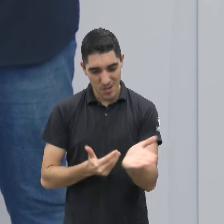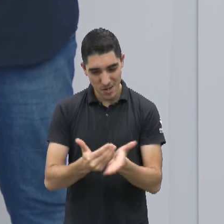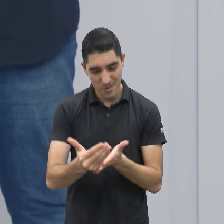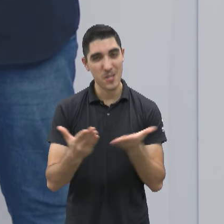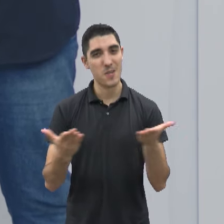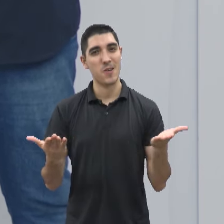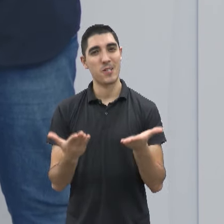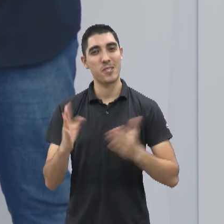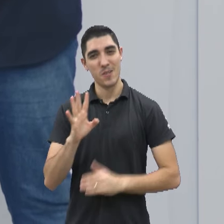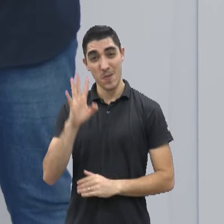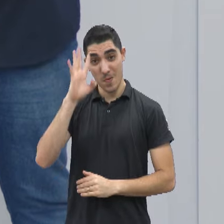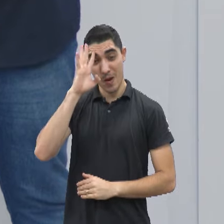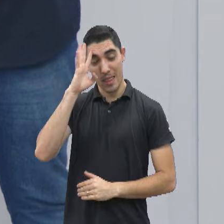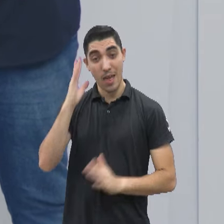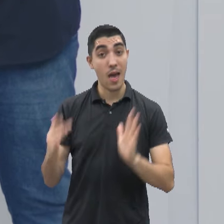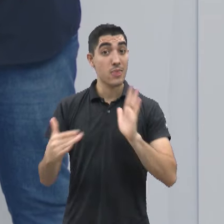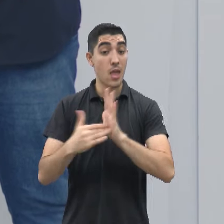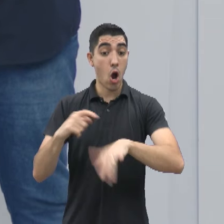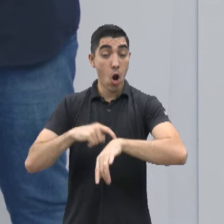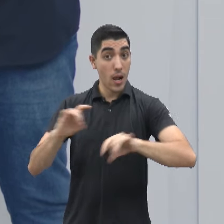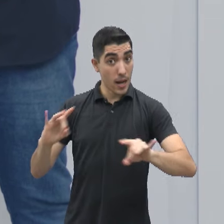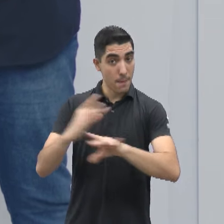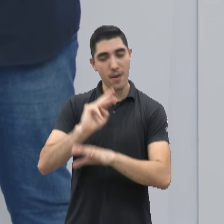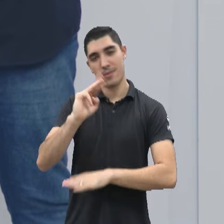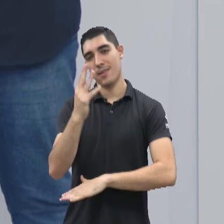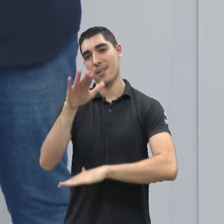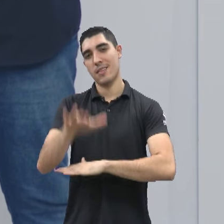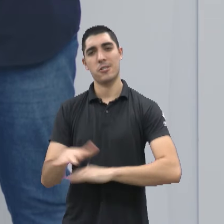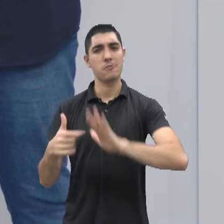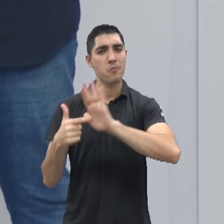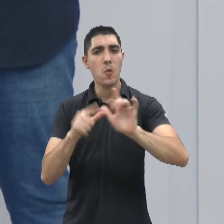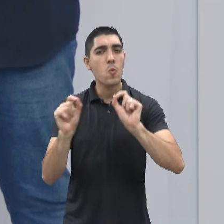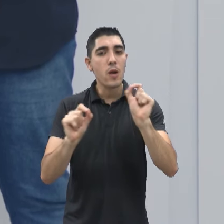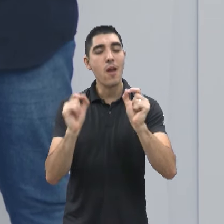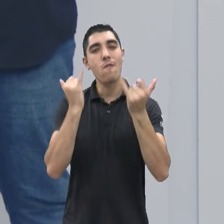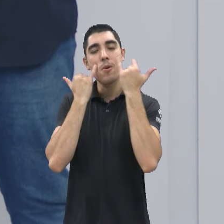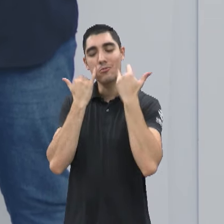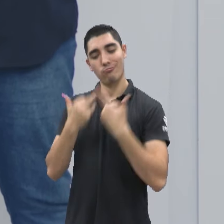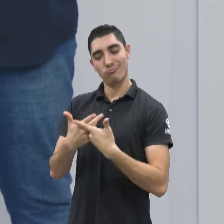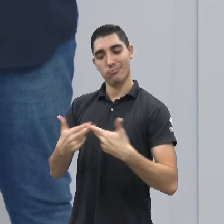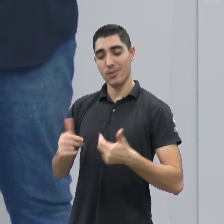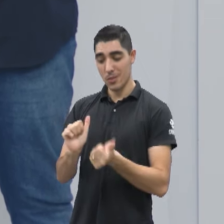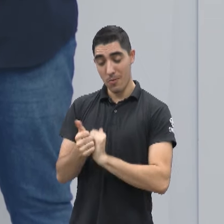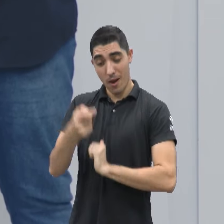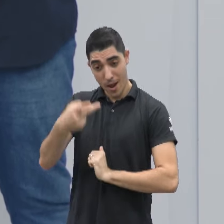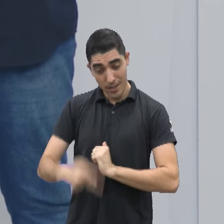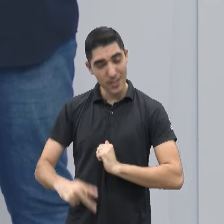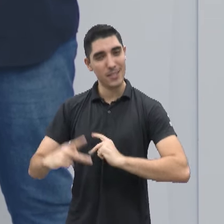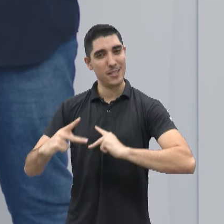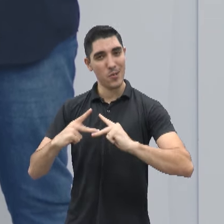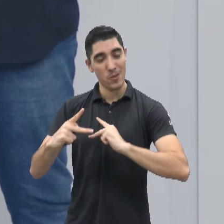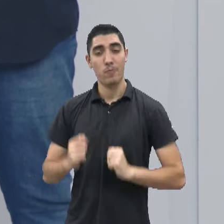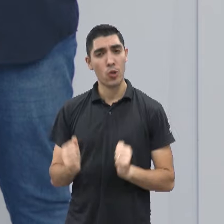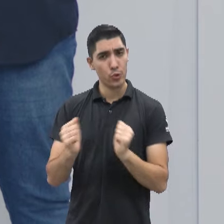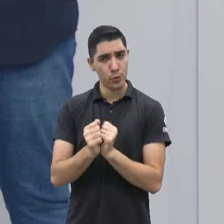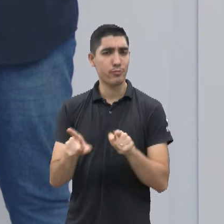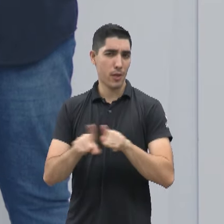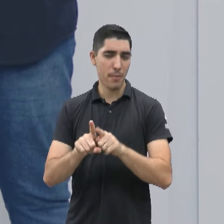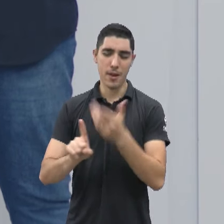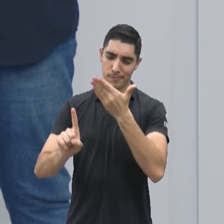chegando nesta quarta-feira até as 3 da tarde, trazendo as principais informações do esporte aqui da nossa cidade. Aqui comigo